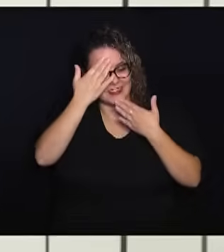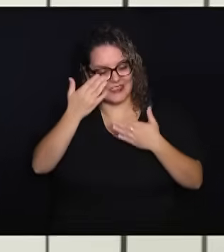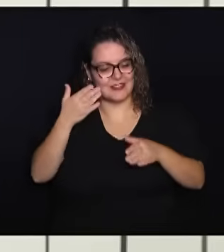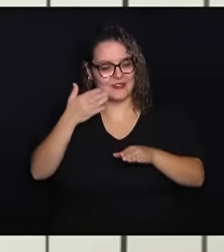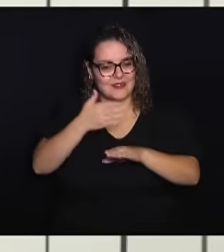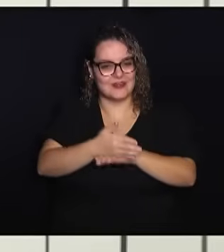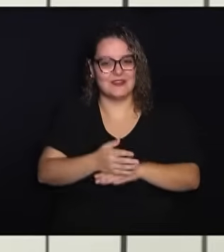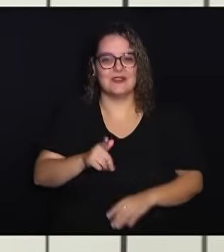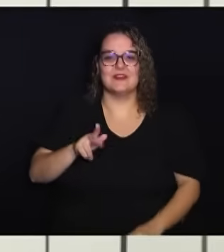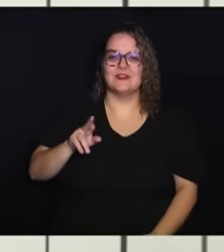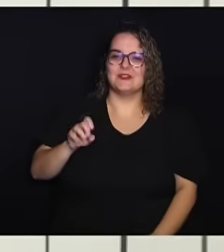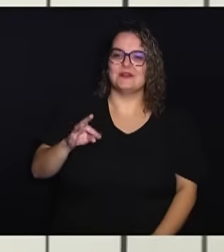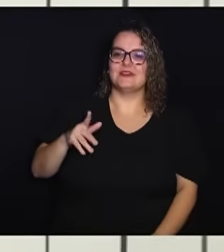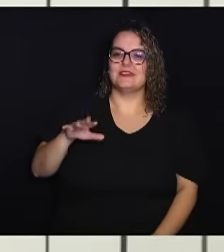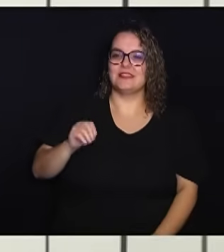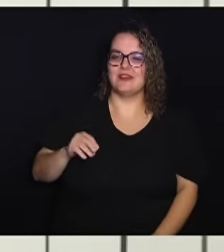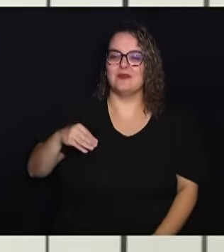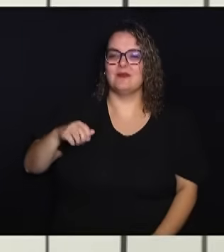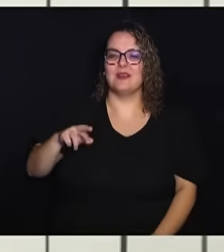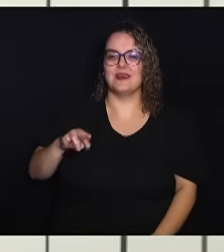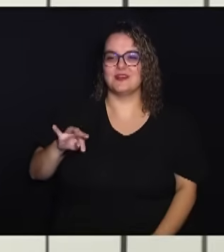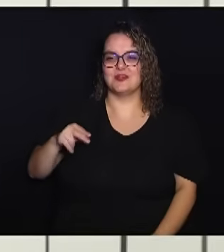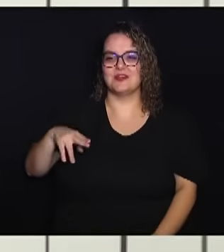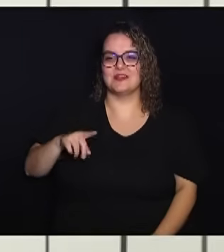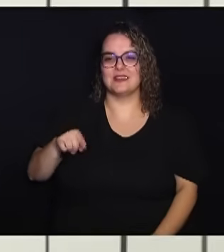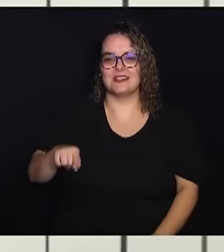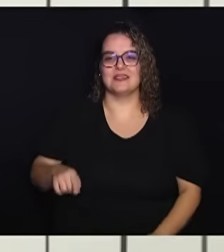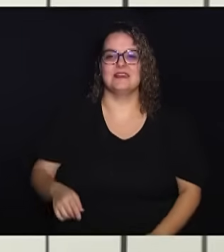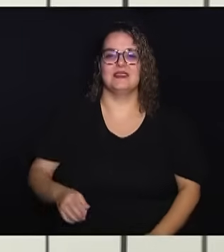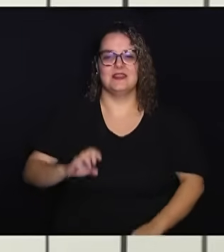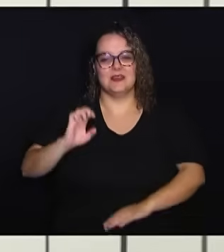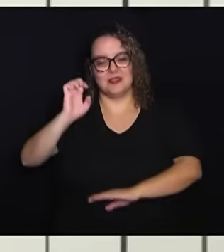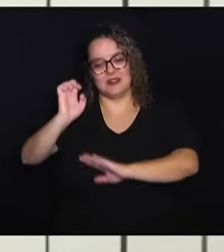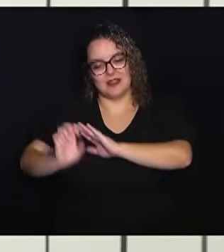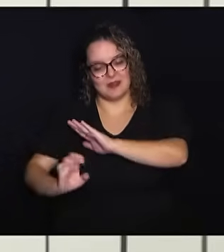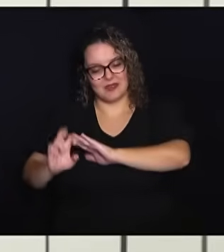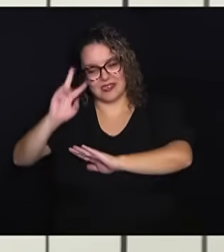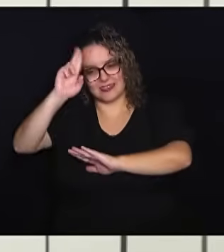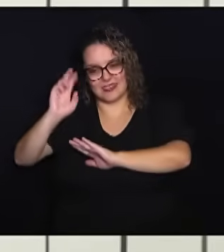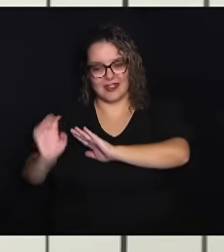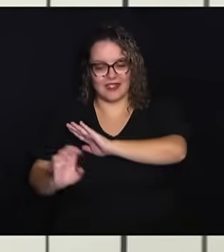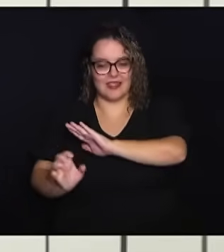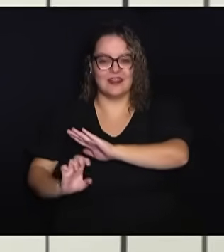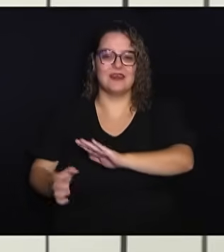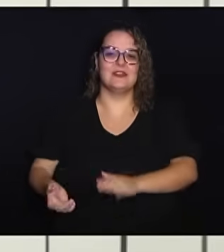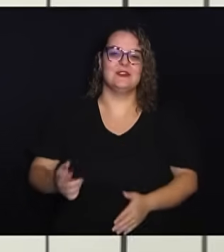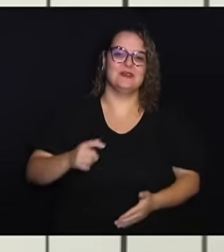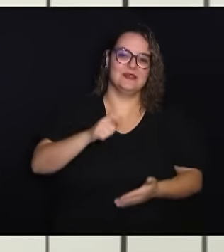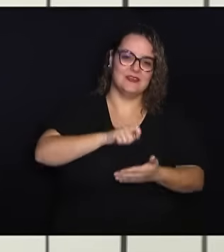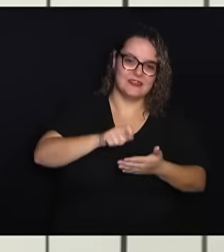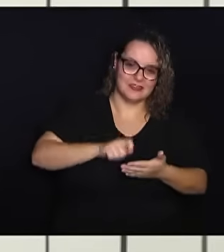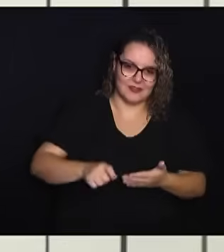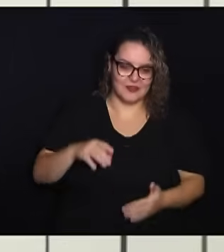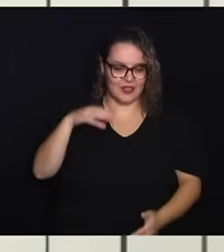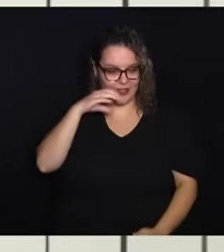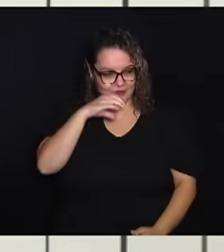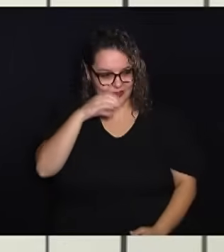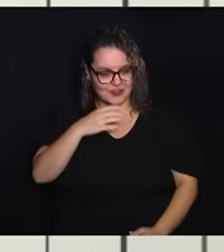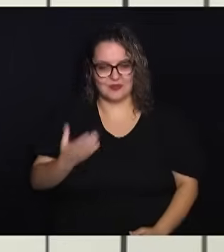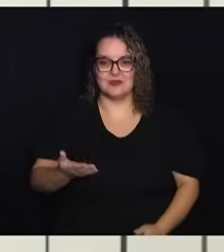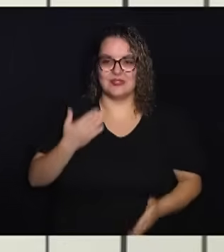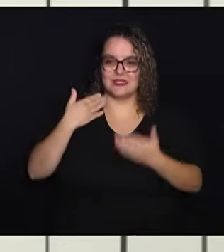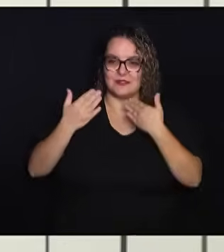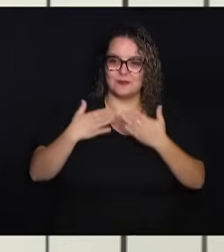participação. Gustavo Martinez, empresário, escritor, com a gente aqui no Ponto de Vista. Foi rapidinho, mas a gente conseguiu bater um papo